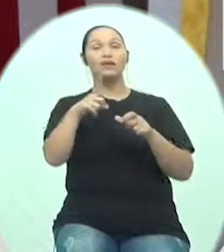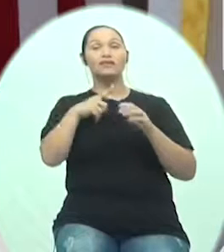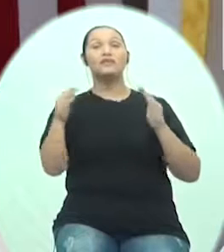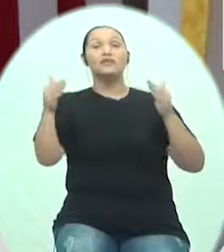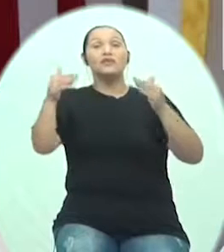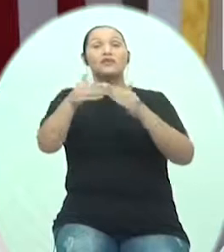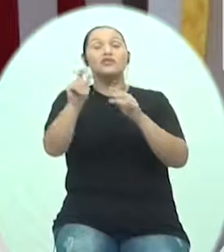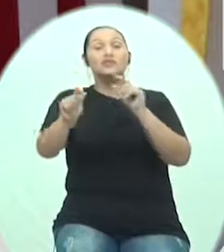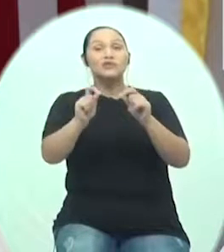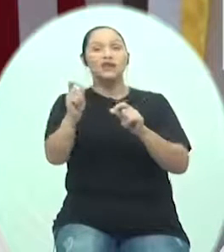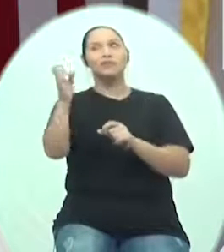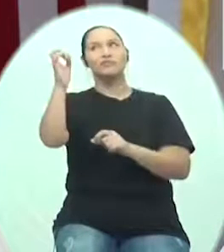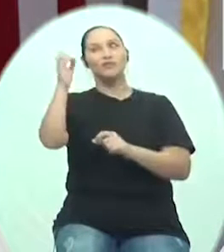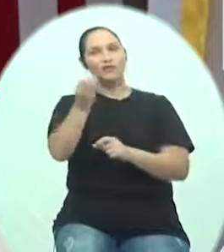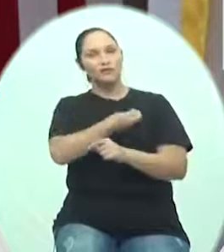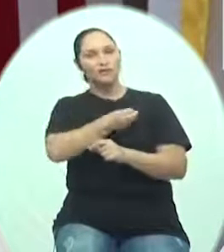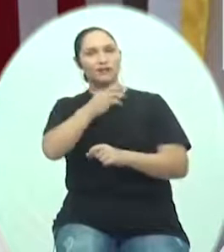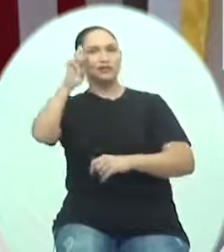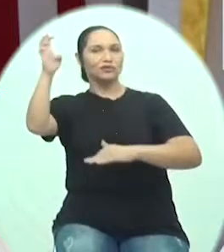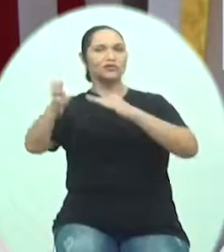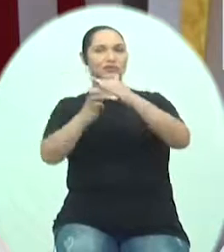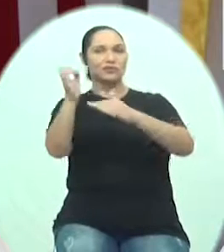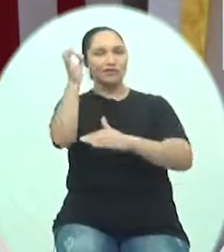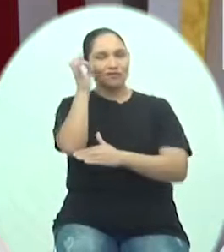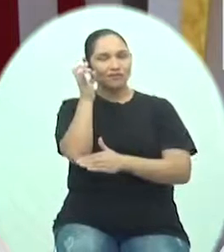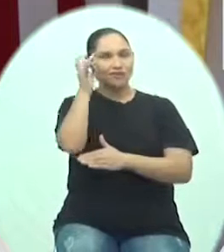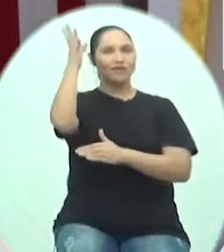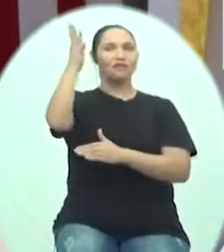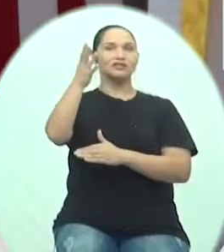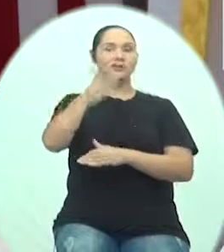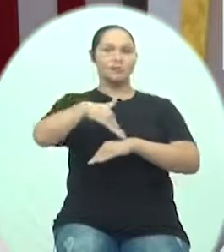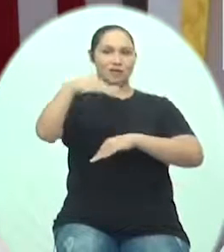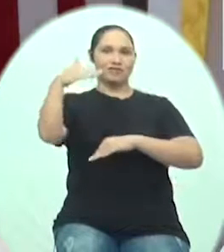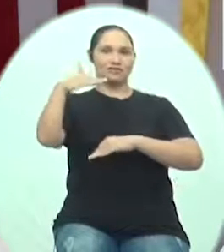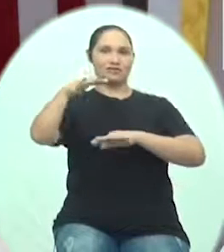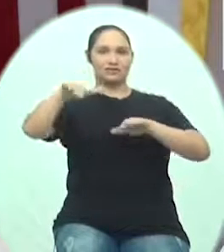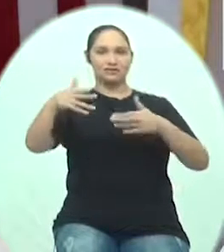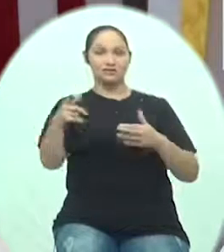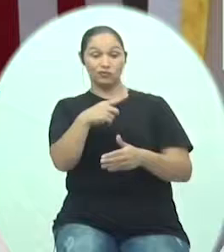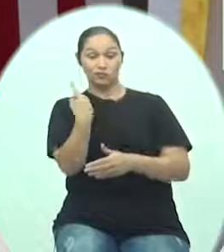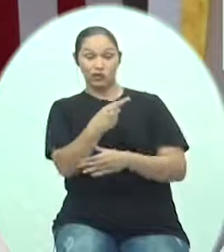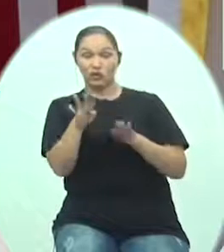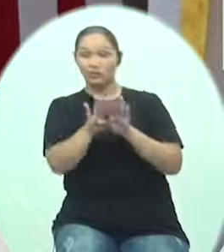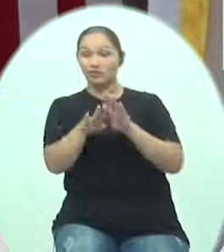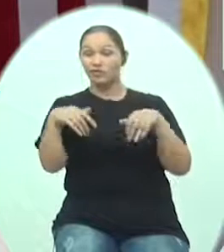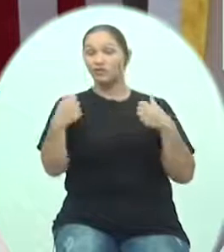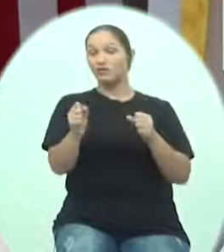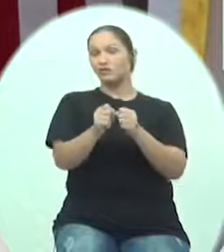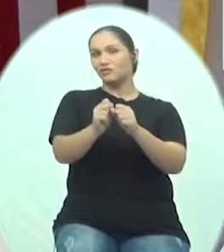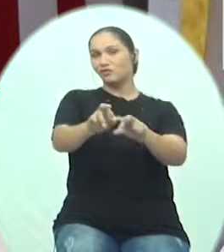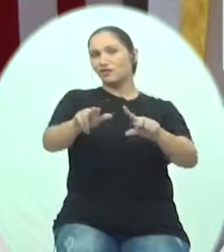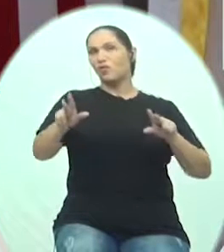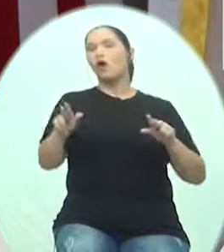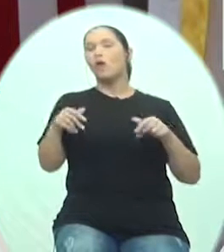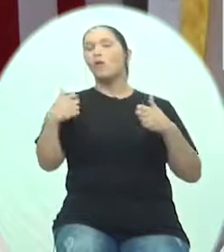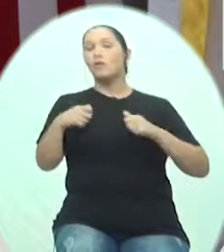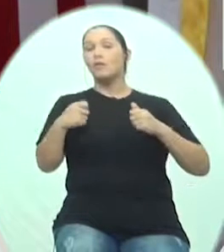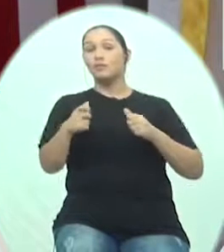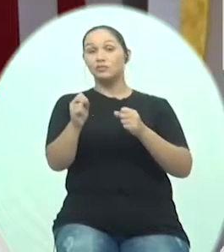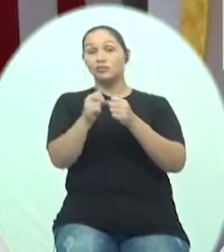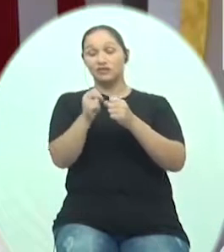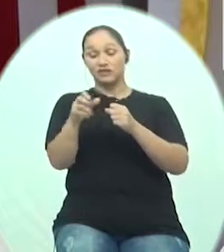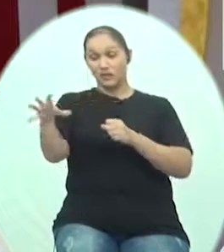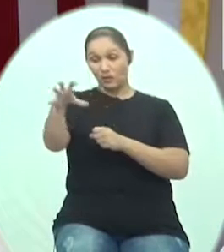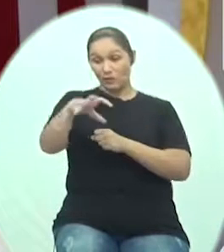acompanhar a aplicação dessa lei de fato de verdade da nossa cidade nós precisamos eh eh fortalecer o